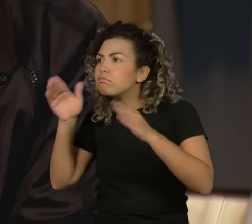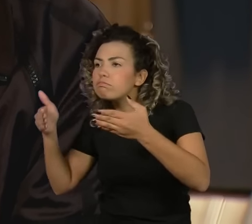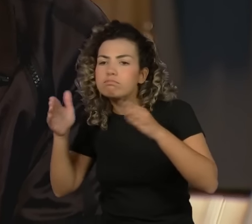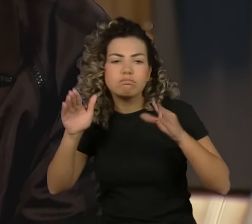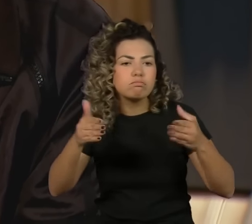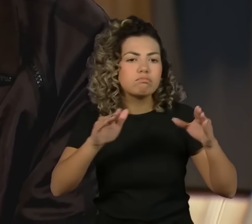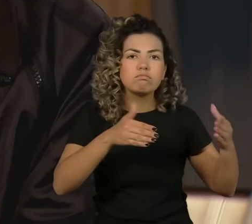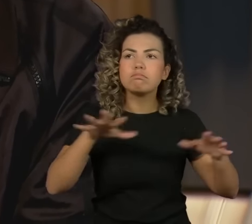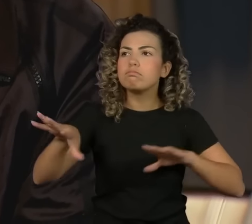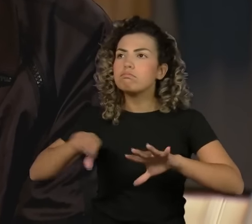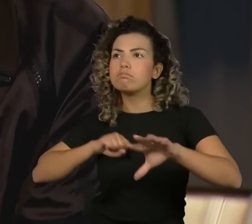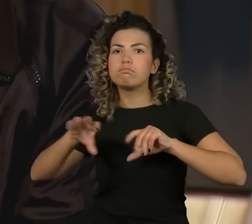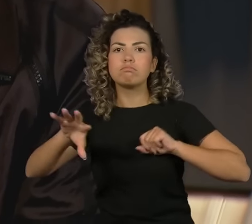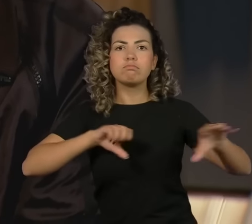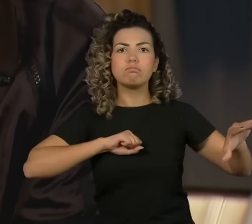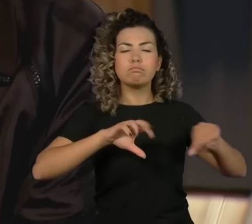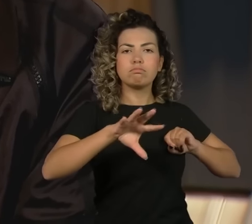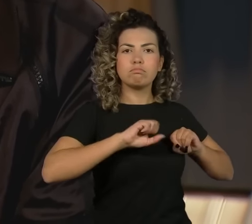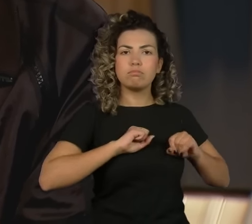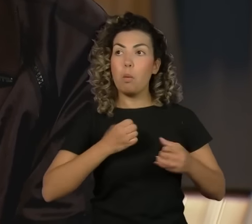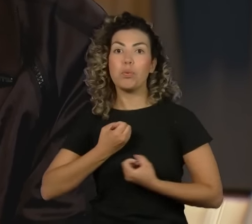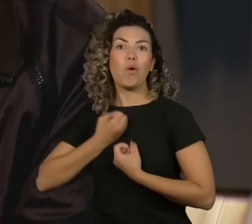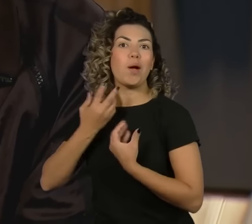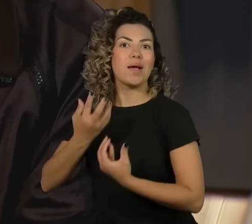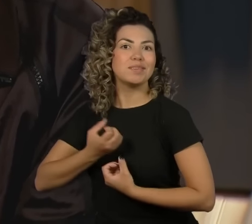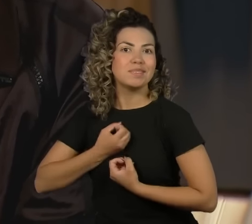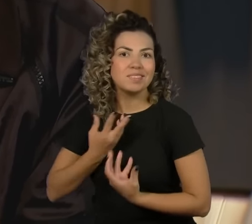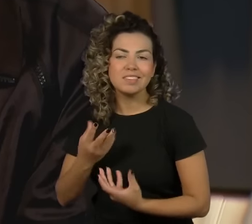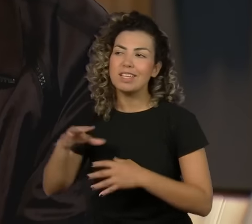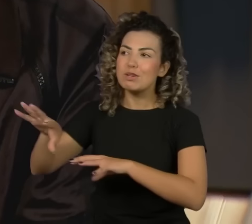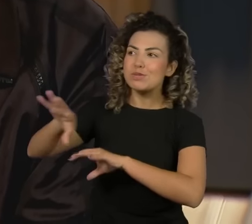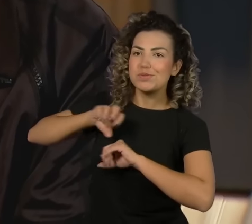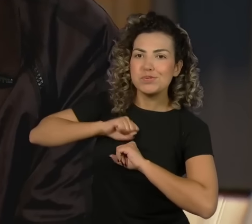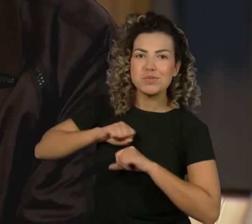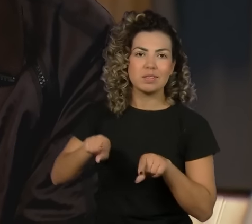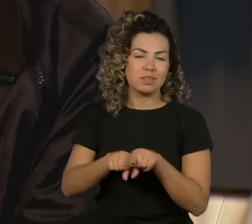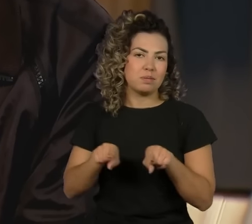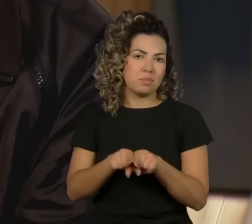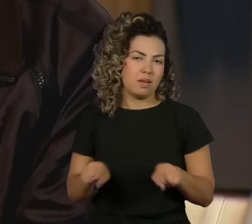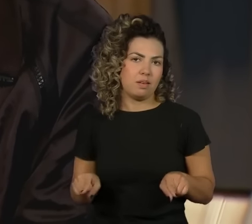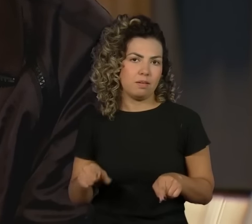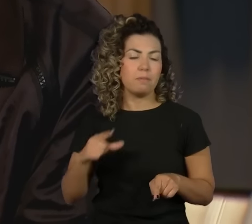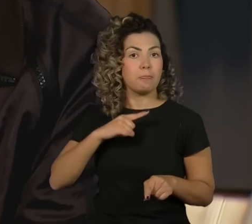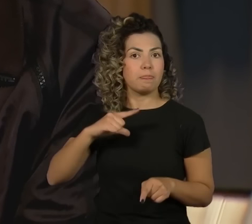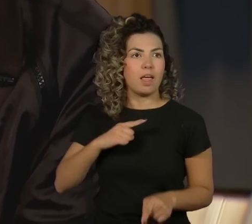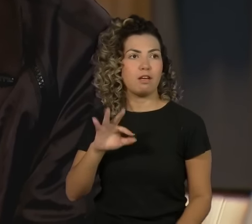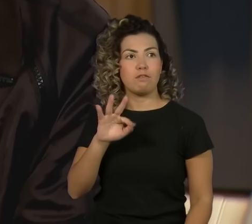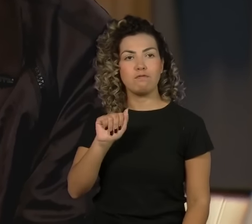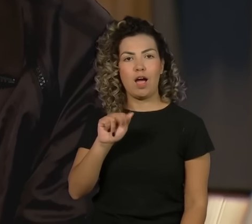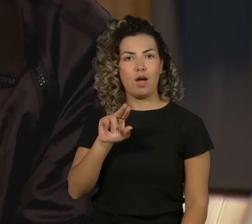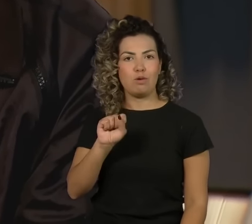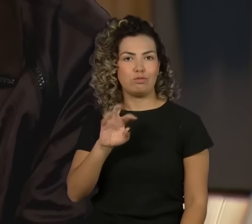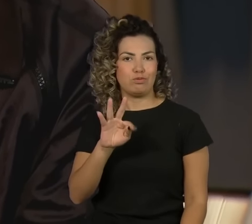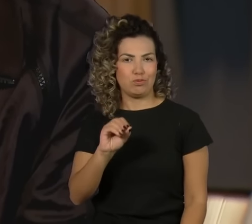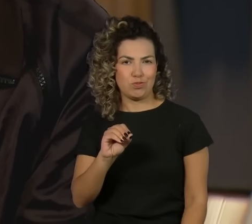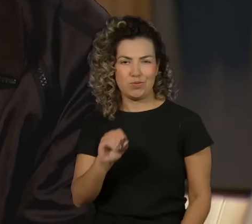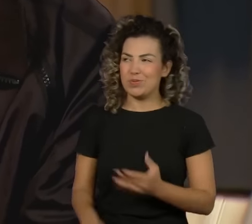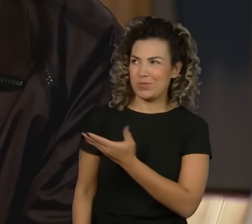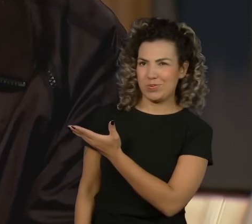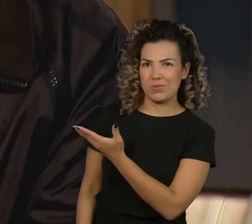a poesia, né? O Fausto Fawcett, a ficção dele